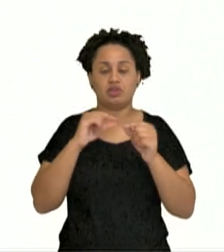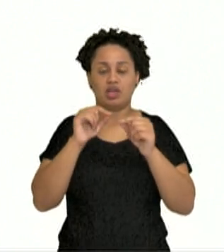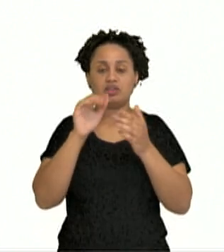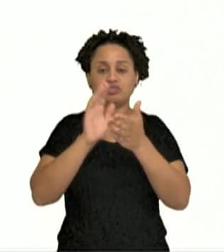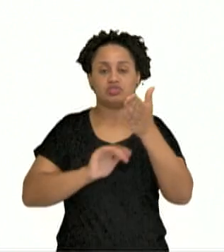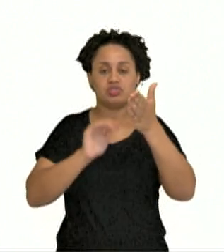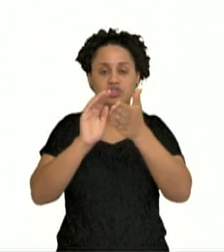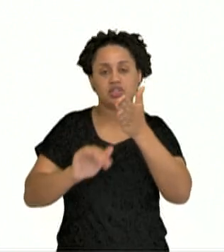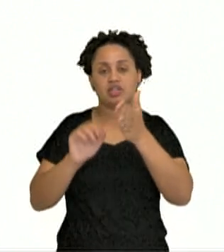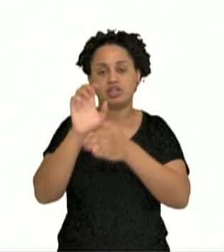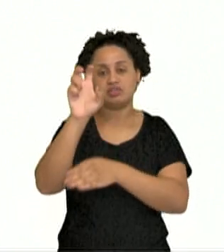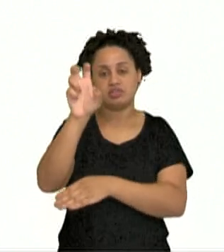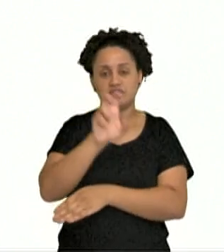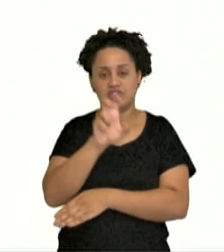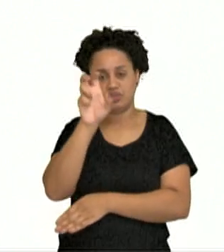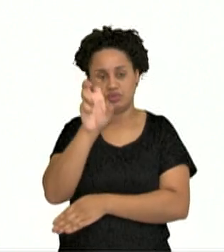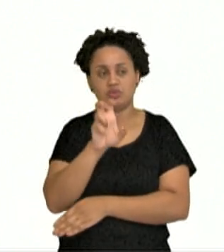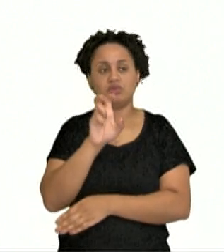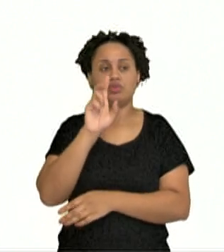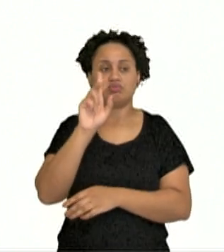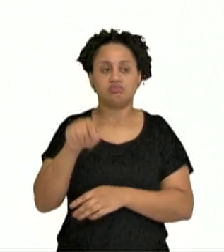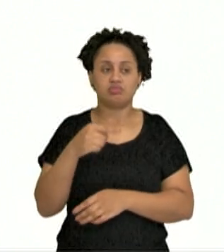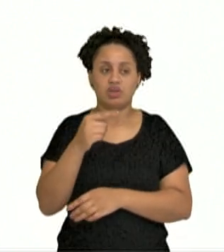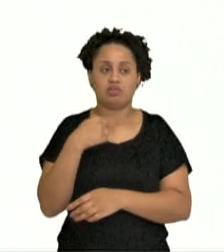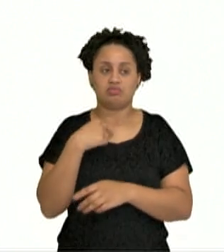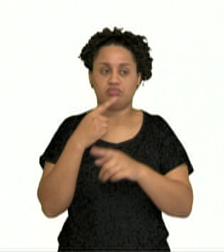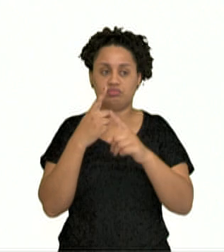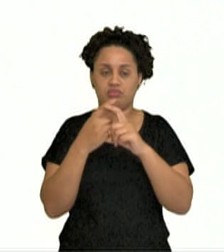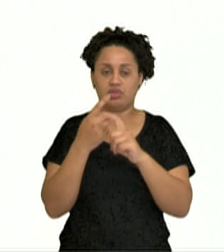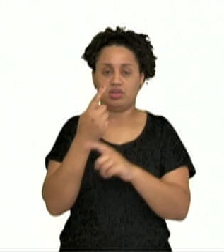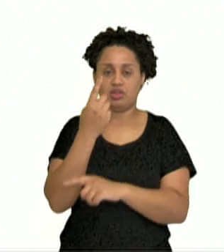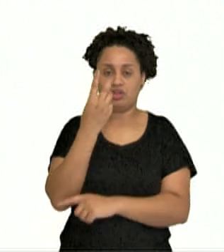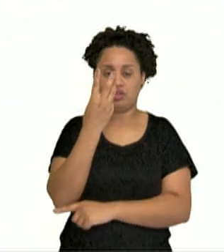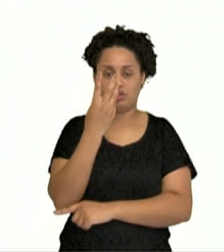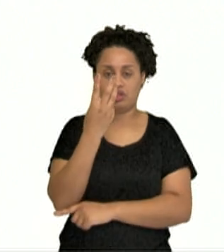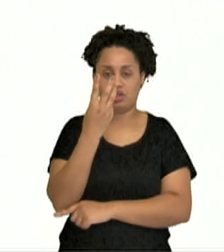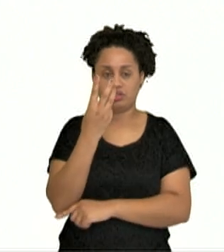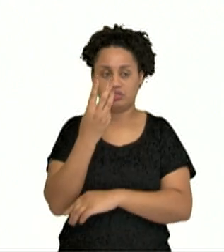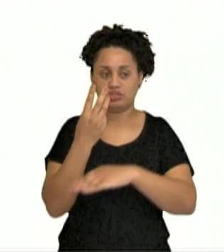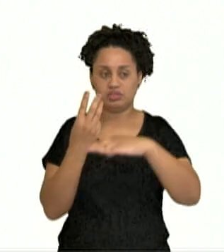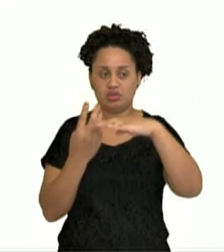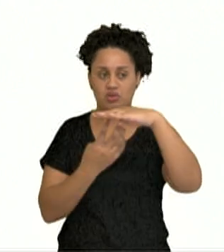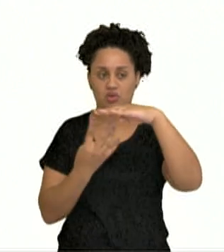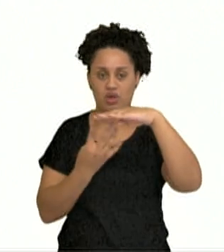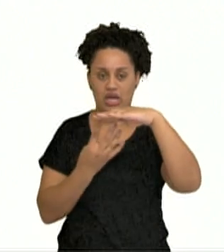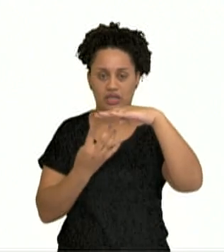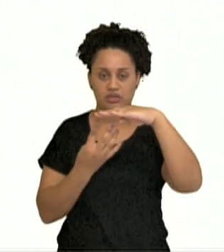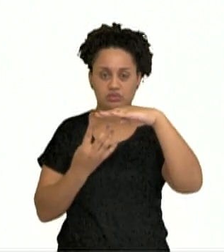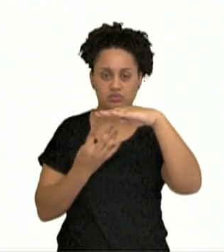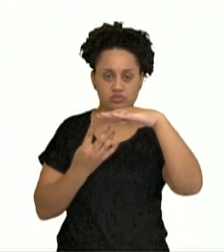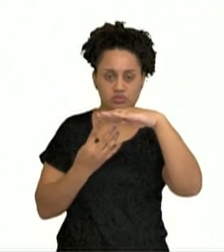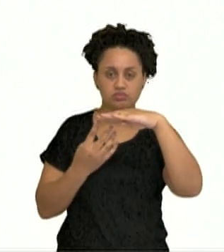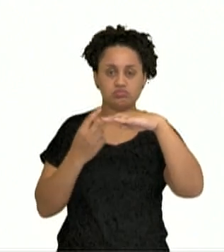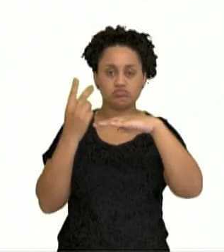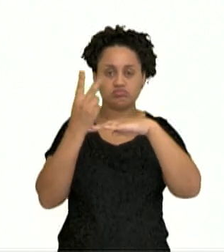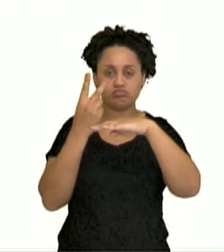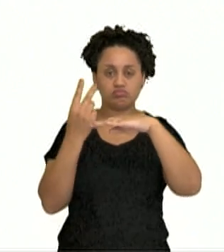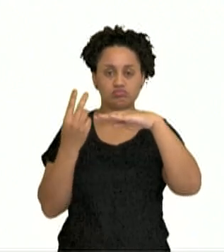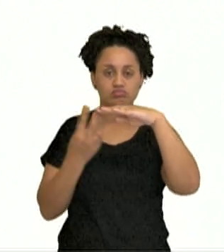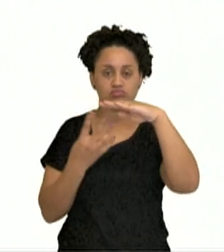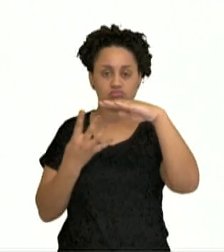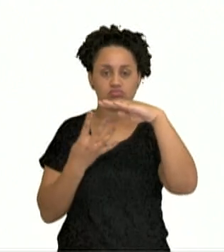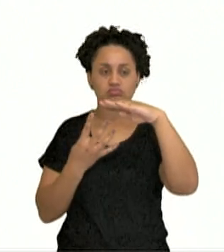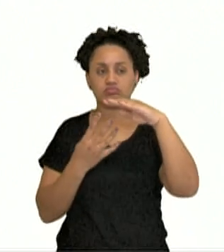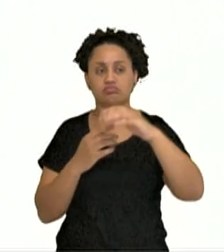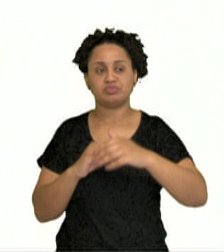simplifiquei o 5 com o 5 e multipliquei 3 vezes 1, 3. 1 vezes 4, 4. Então a minha